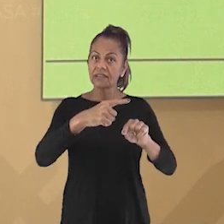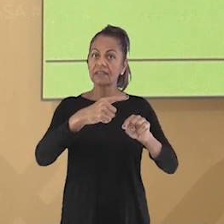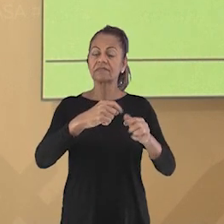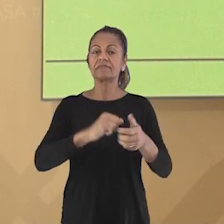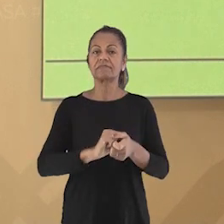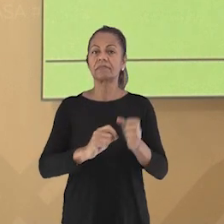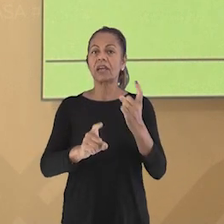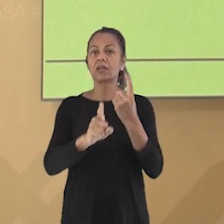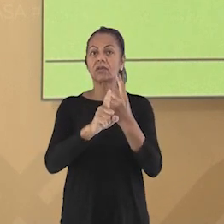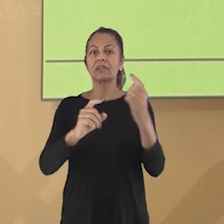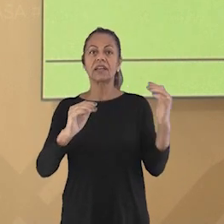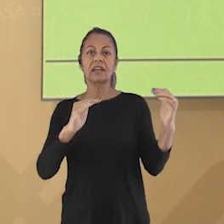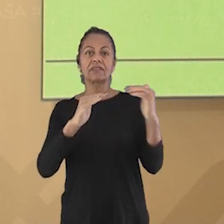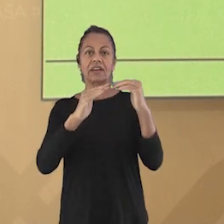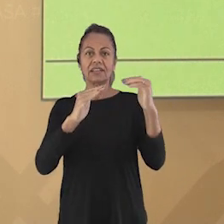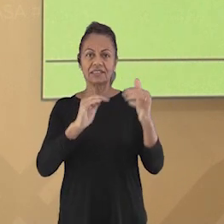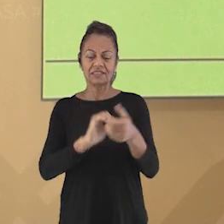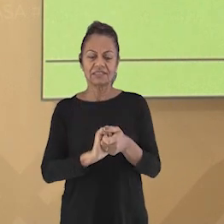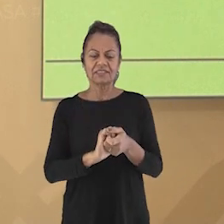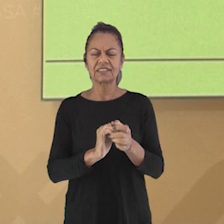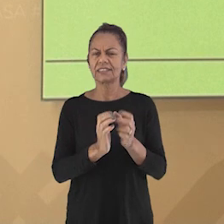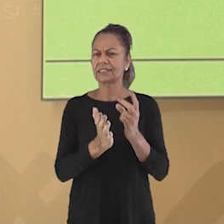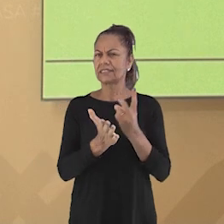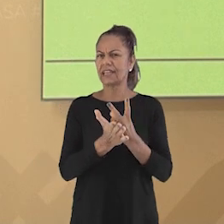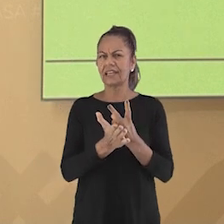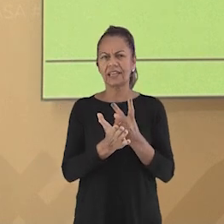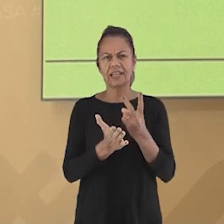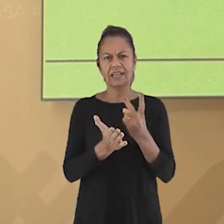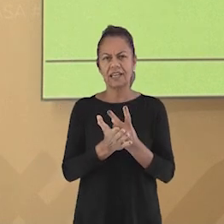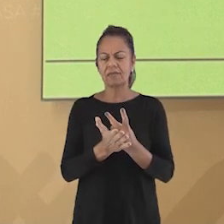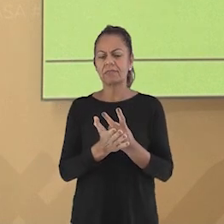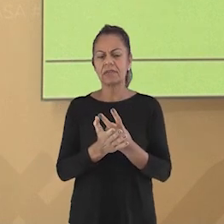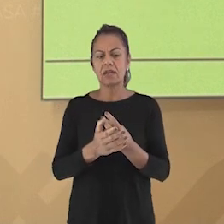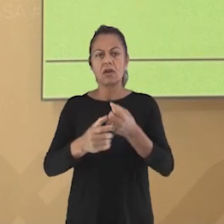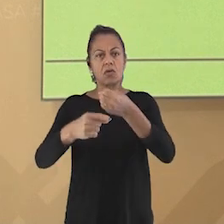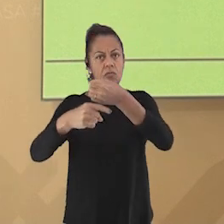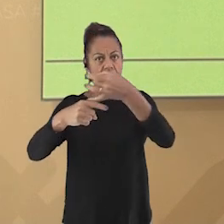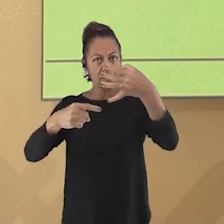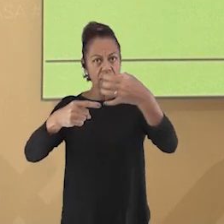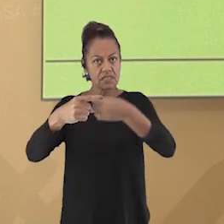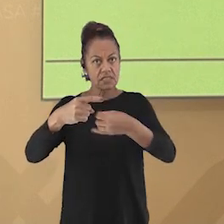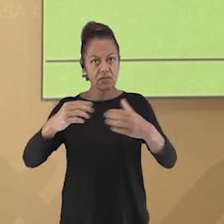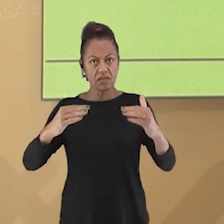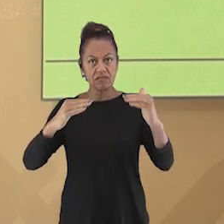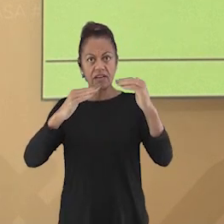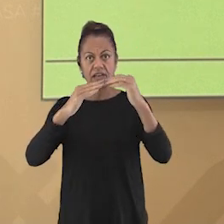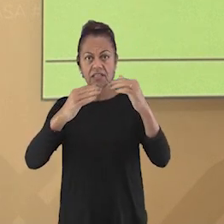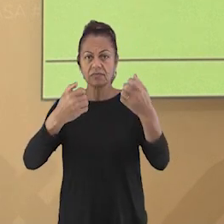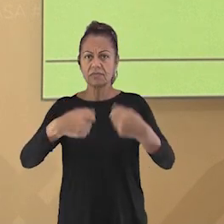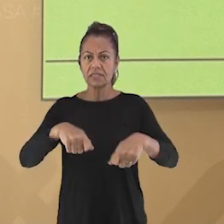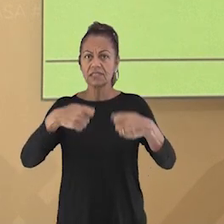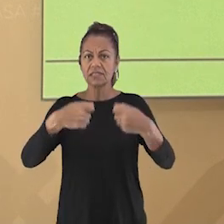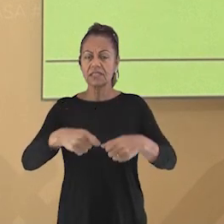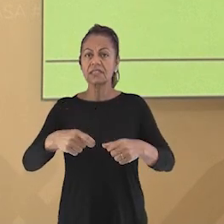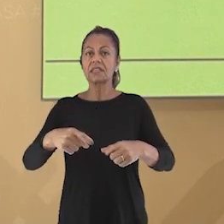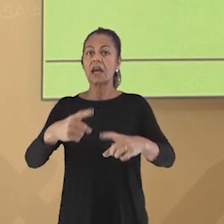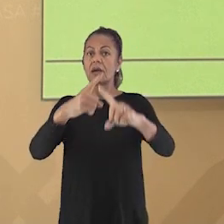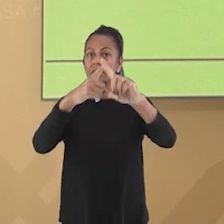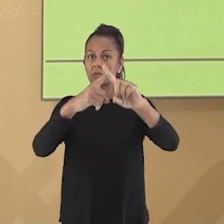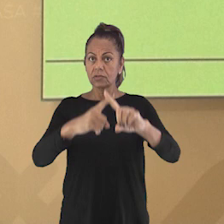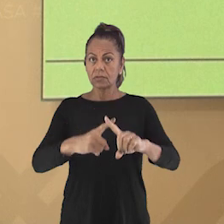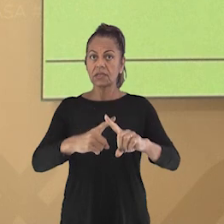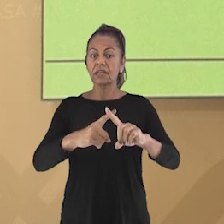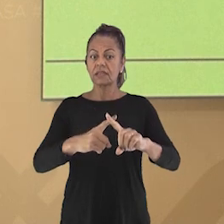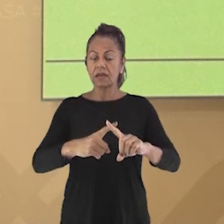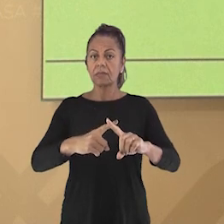encontrada a sua equivalente. Toda vez que eu quero determinar uma fração equivalente, eu devo multiplicar, então,